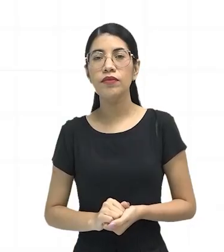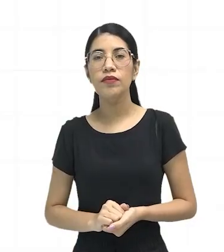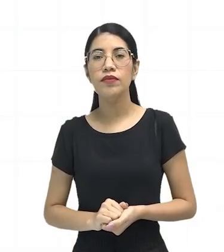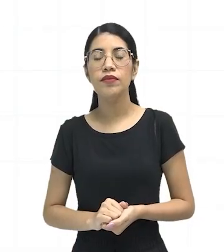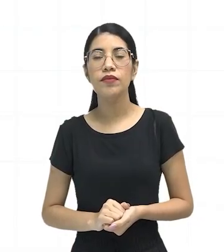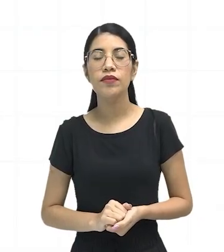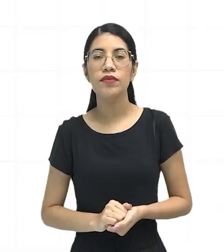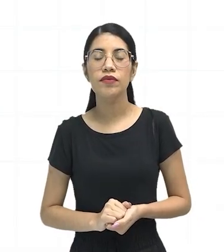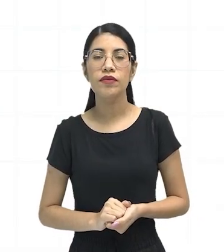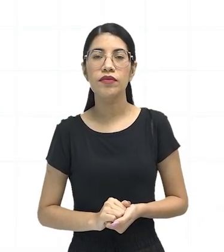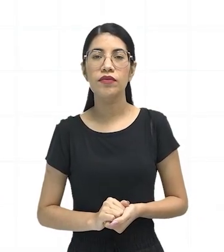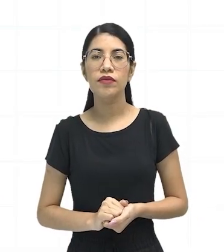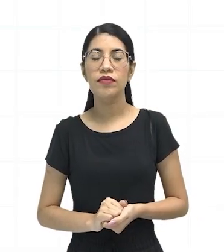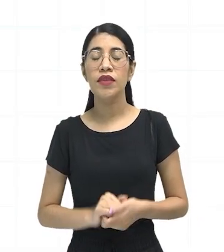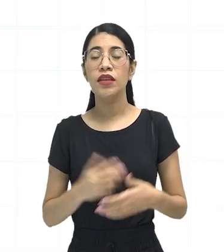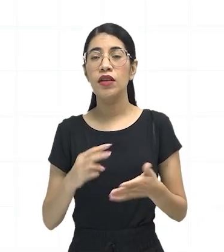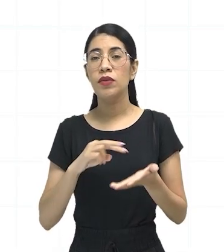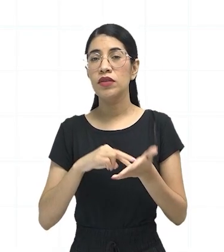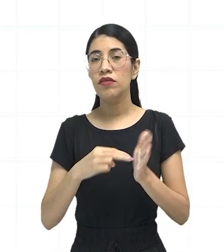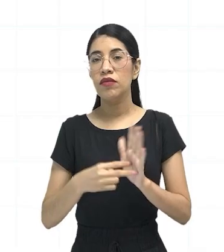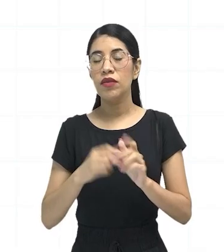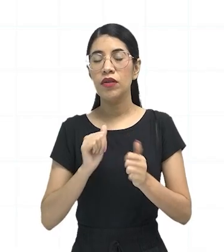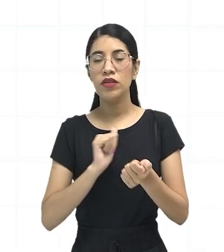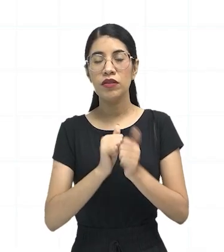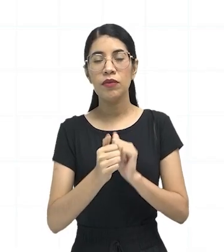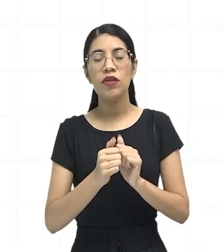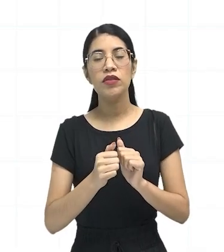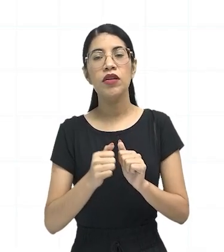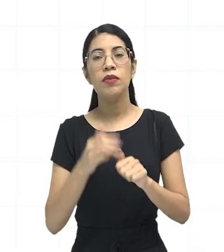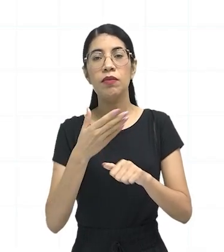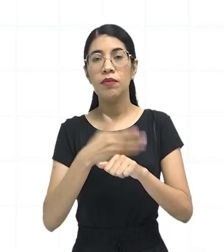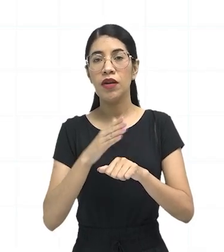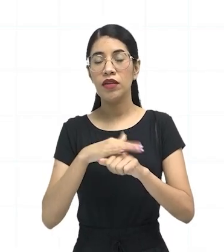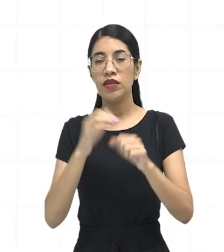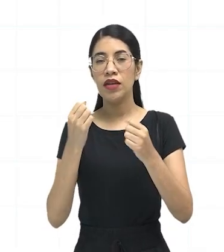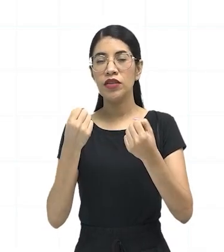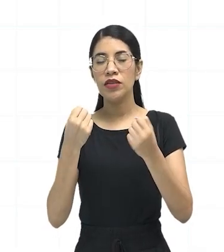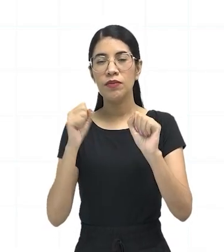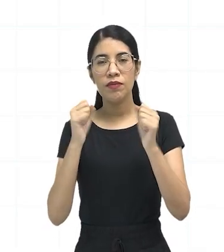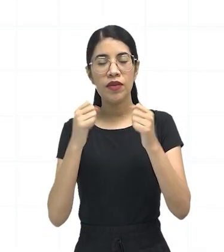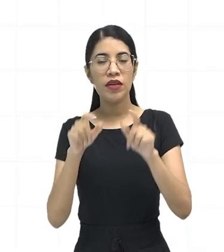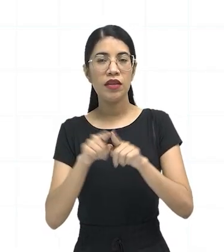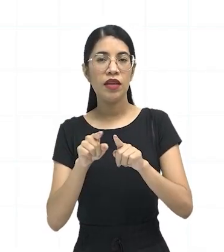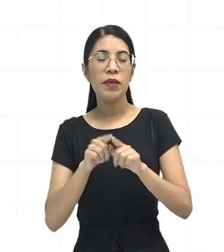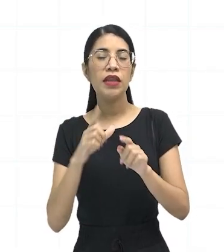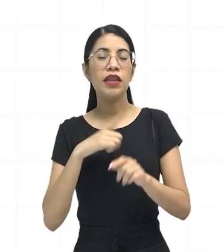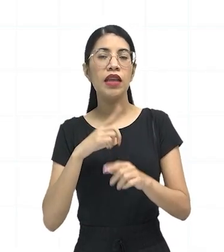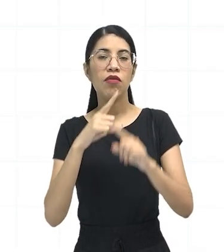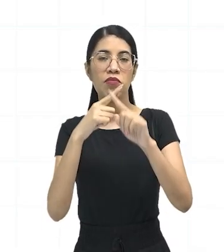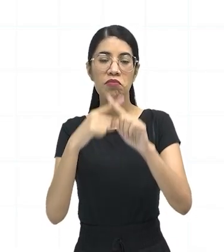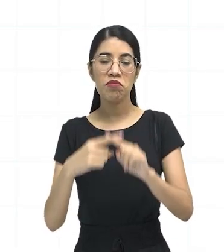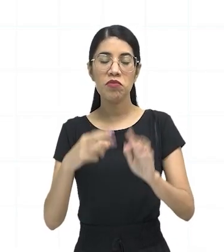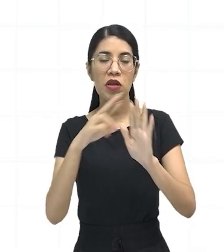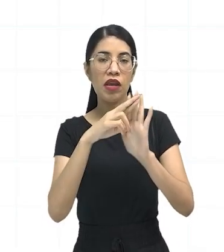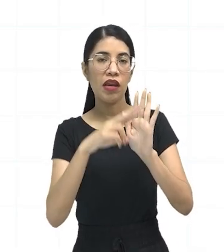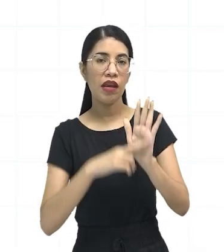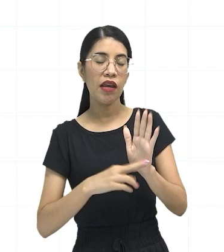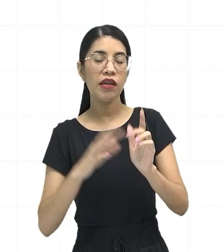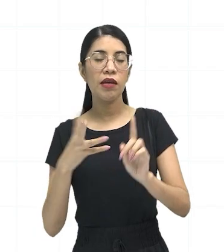lá? Muito bem, o esporte é uma atividade física que envolve competição, regras e